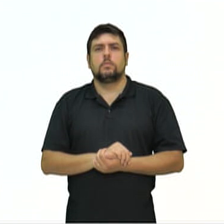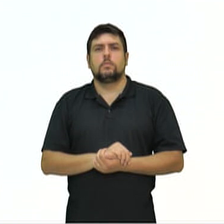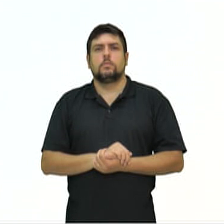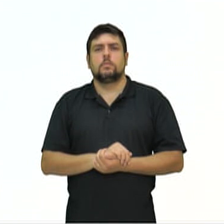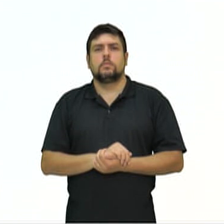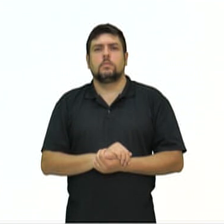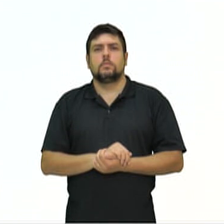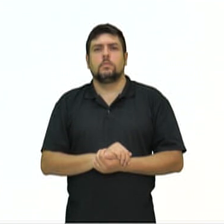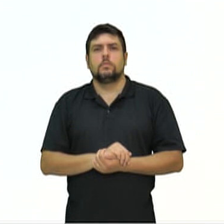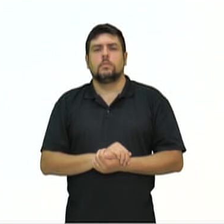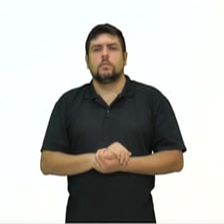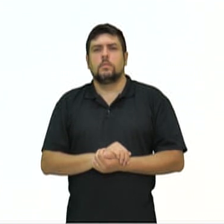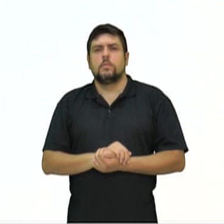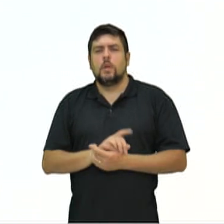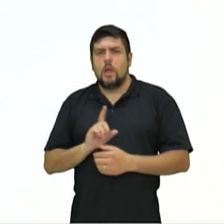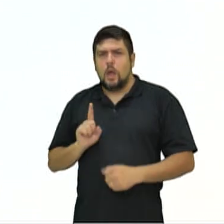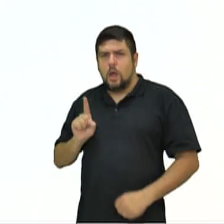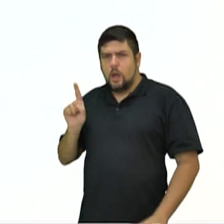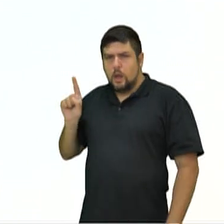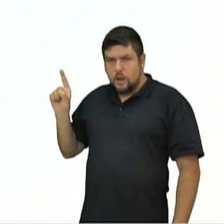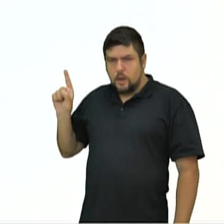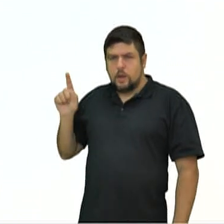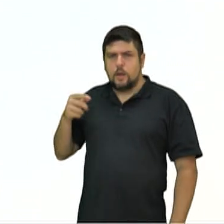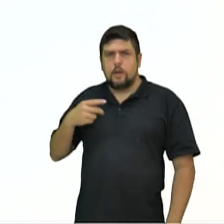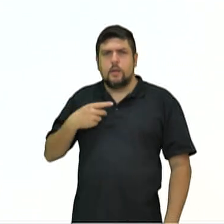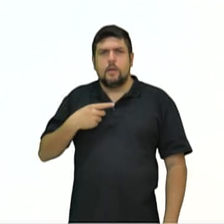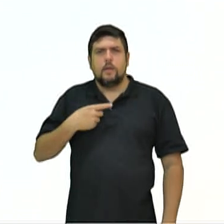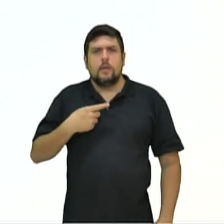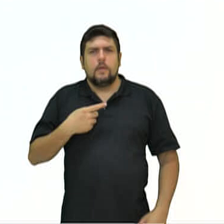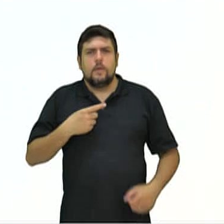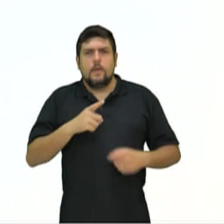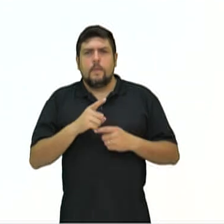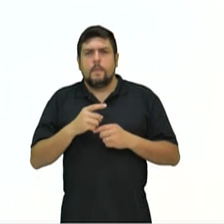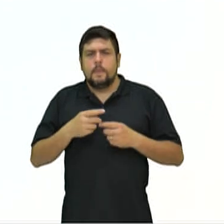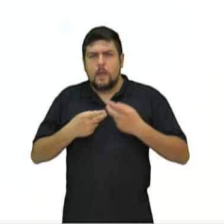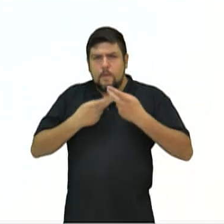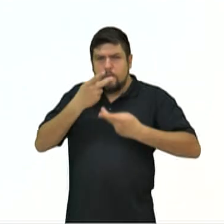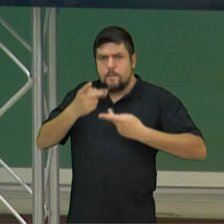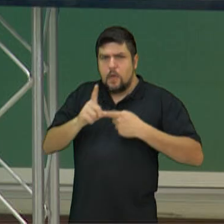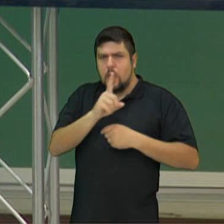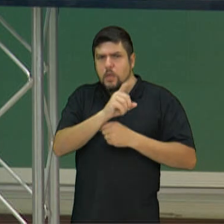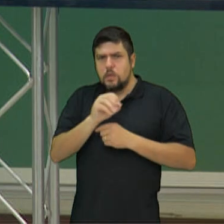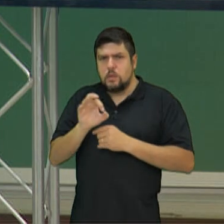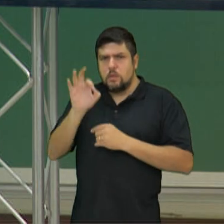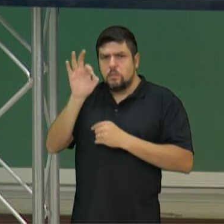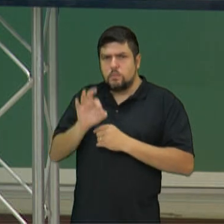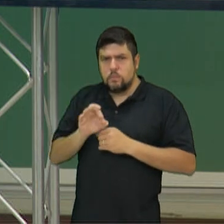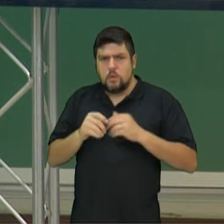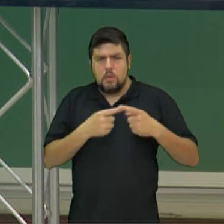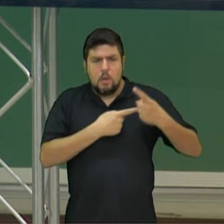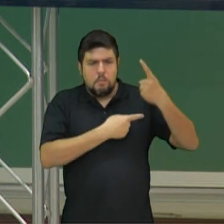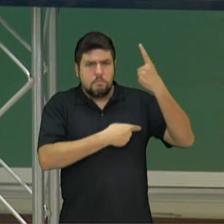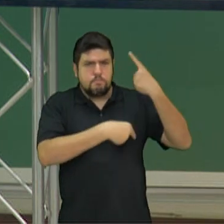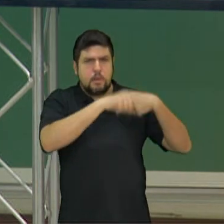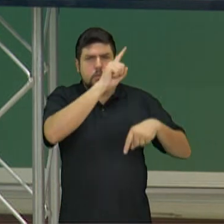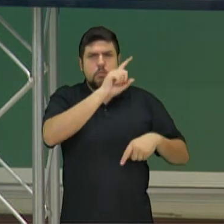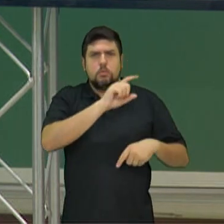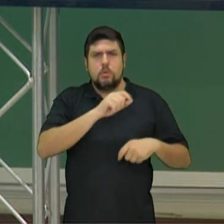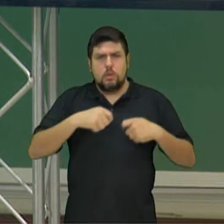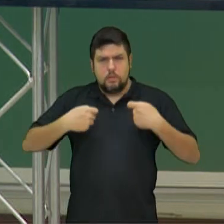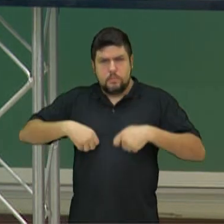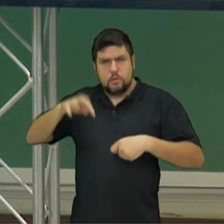com 100% de certeza que para ter sucesso a pessoa precisa ter talento? Prove a